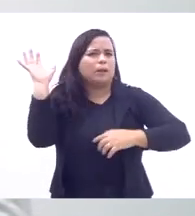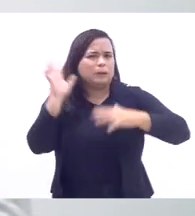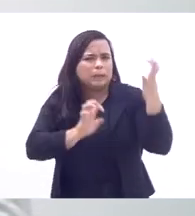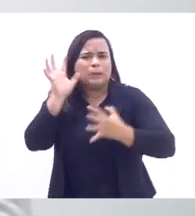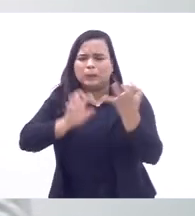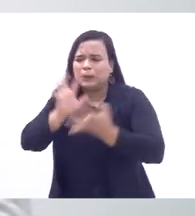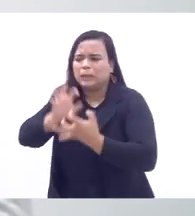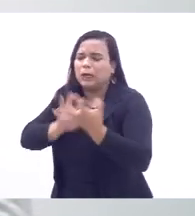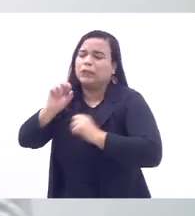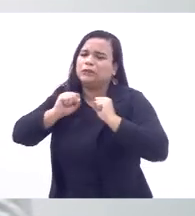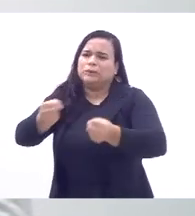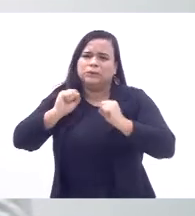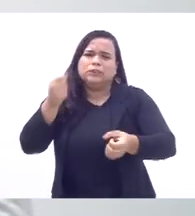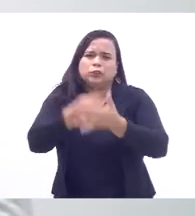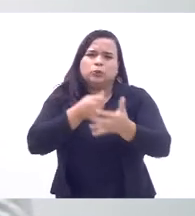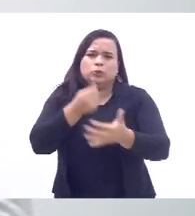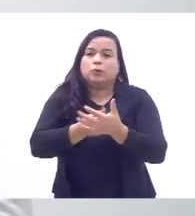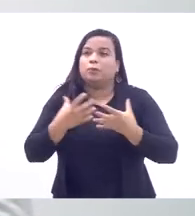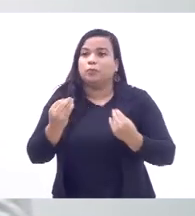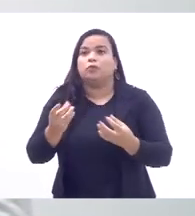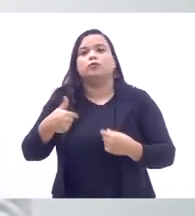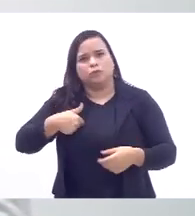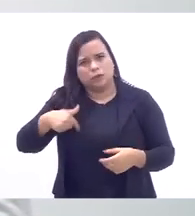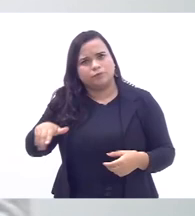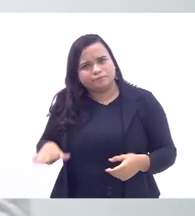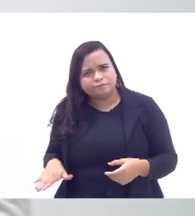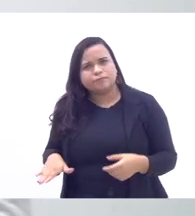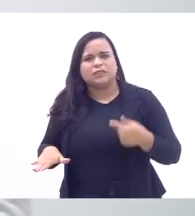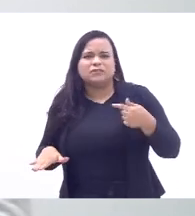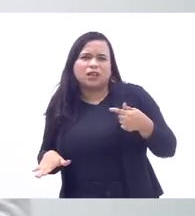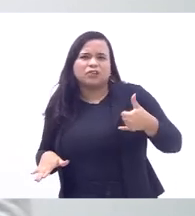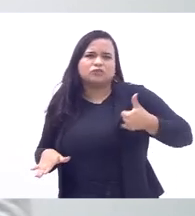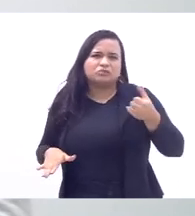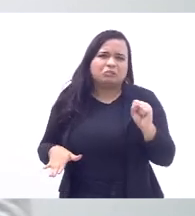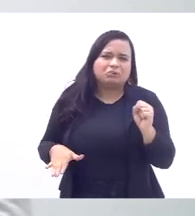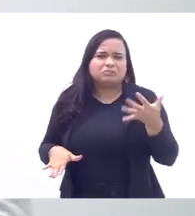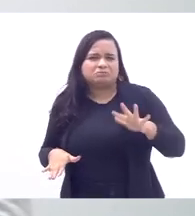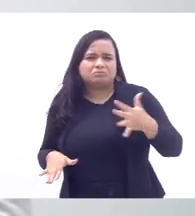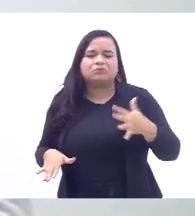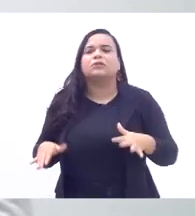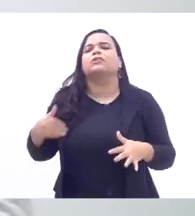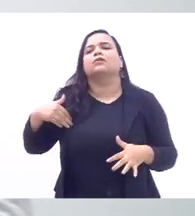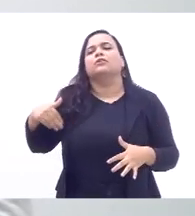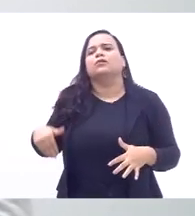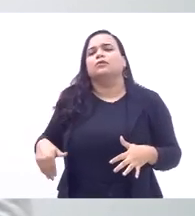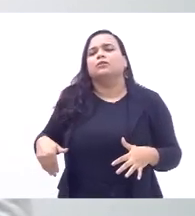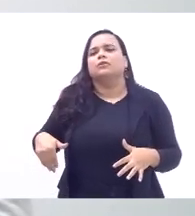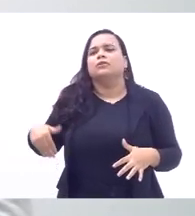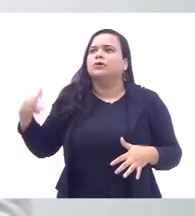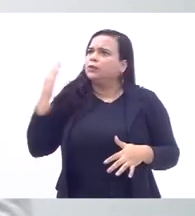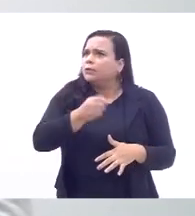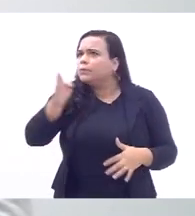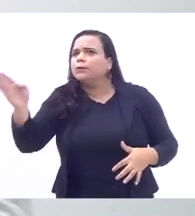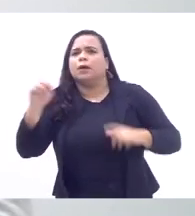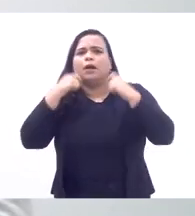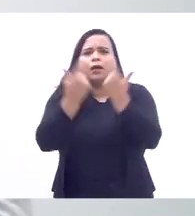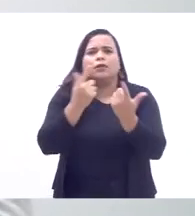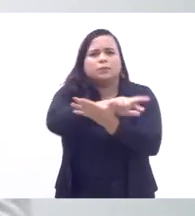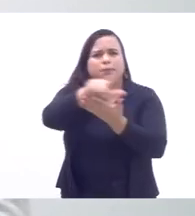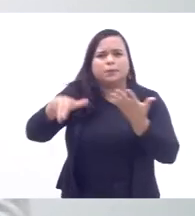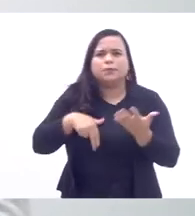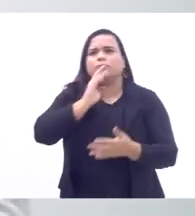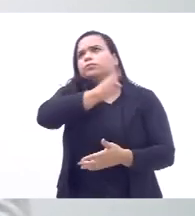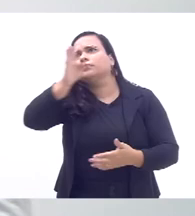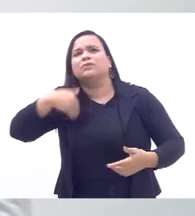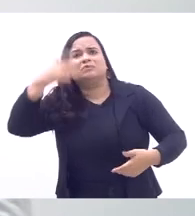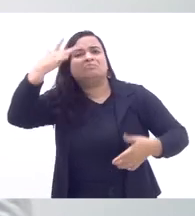aqui, muito. E eu fui carregado desde 7, 8 anos de idade para assembleias e assembleias, eu não entendia